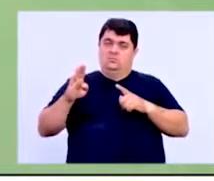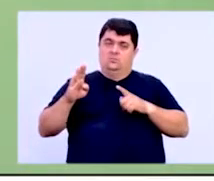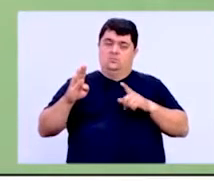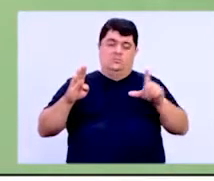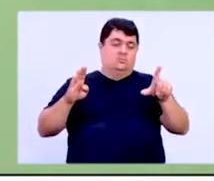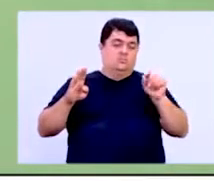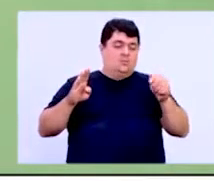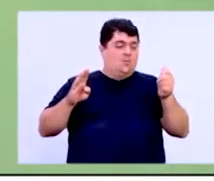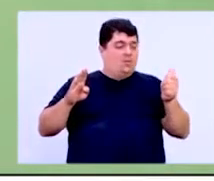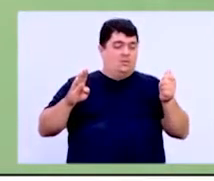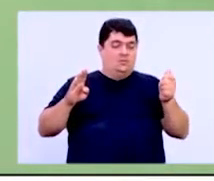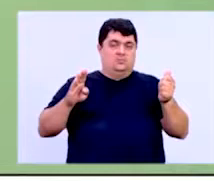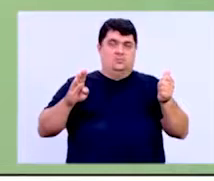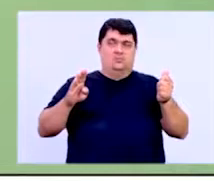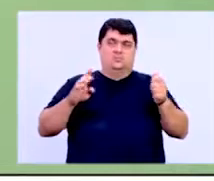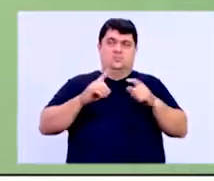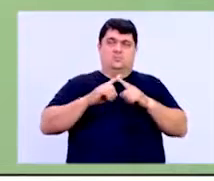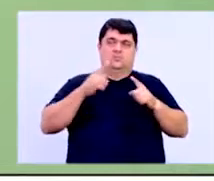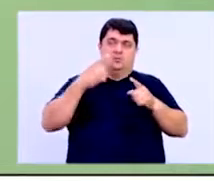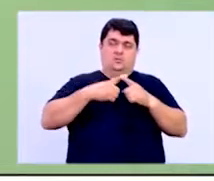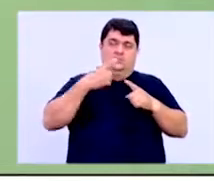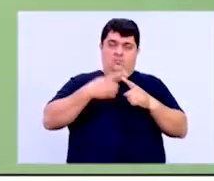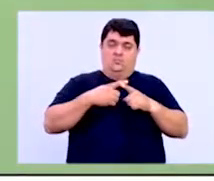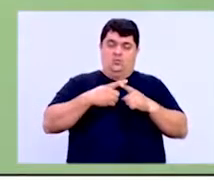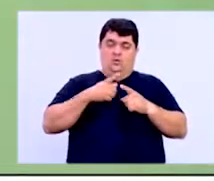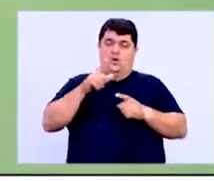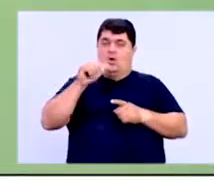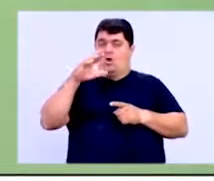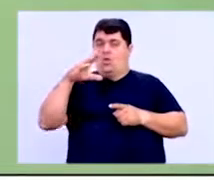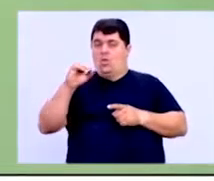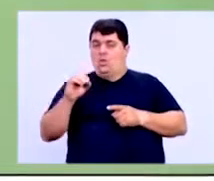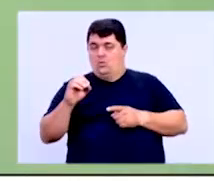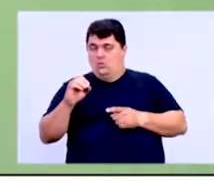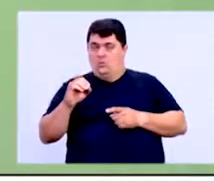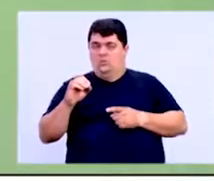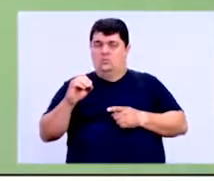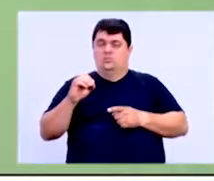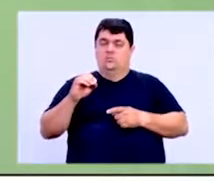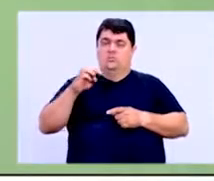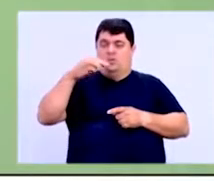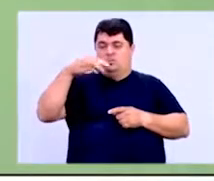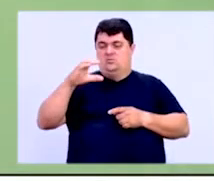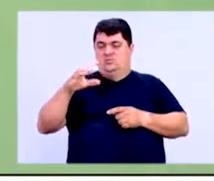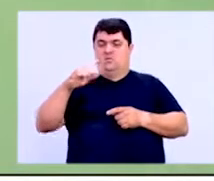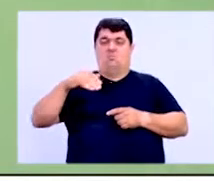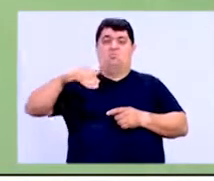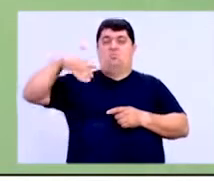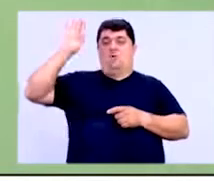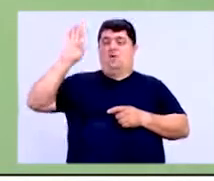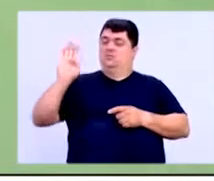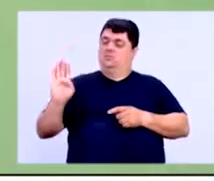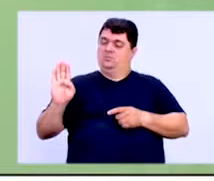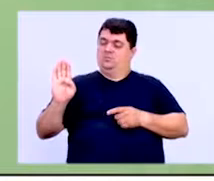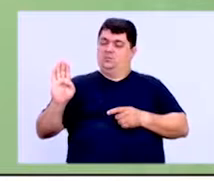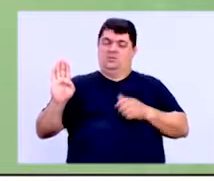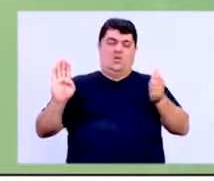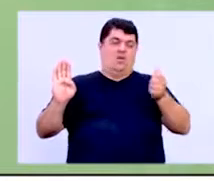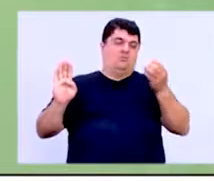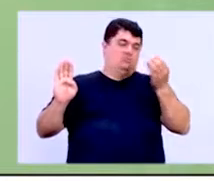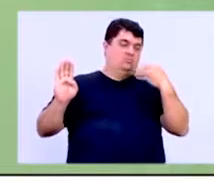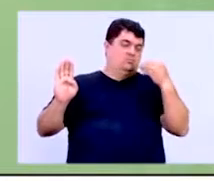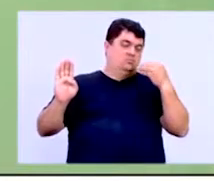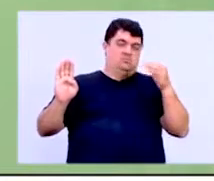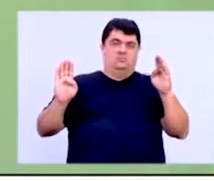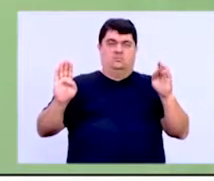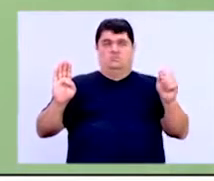preferível ao produto A, pois sua lucratividade, dada pela margem de contribuição, é maior do que a do produto A. Concorda